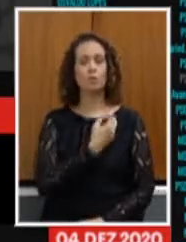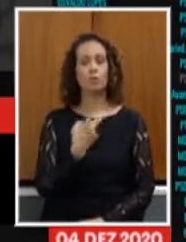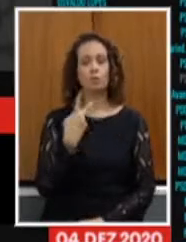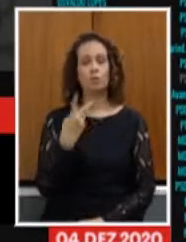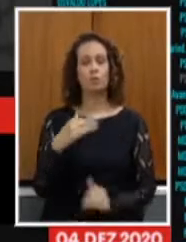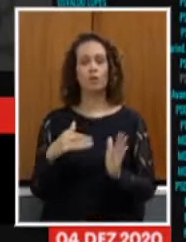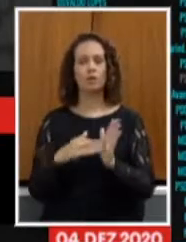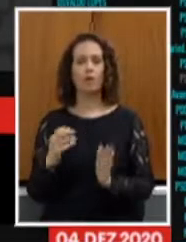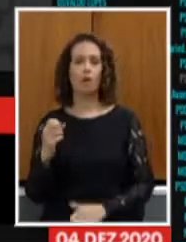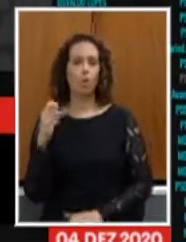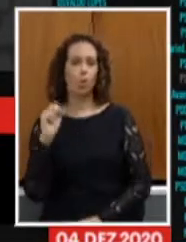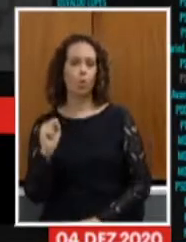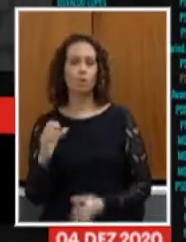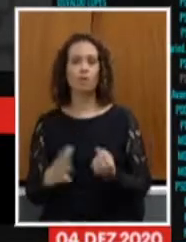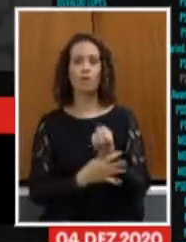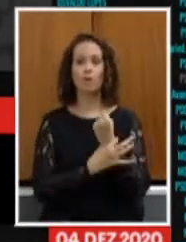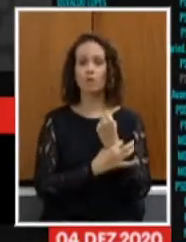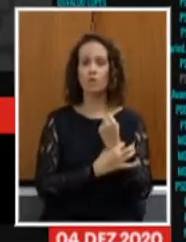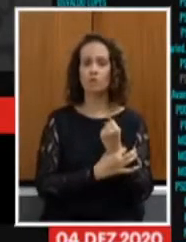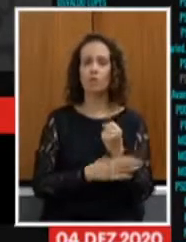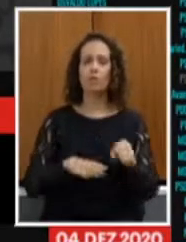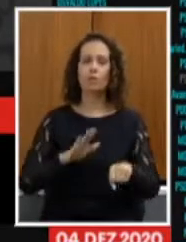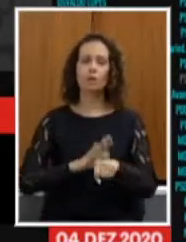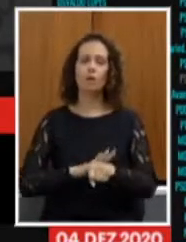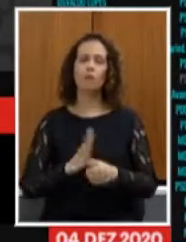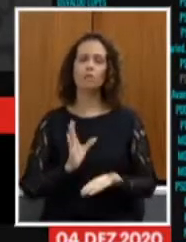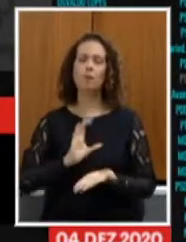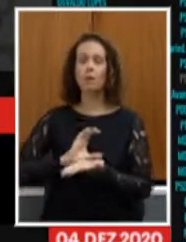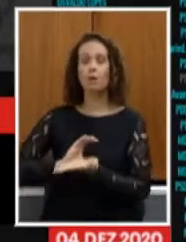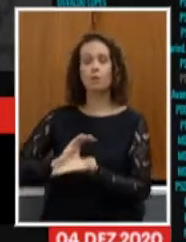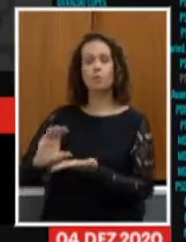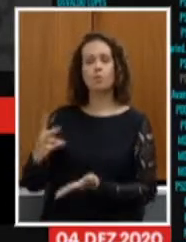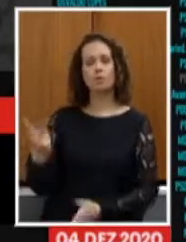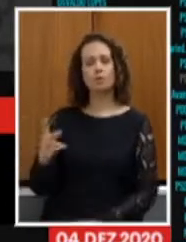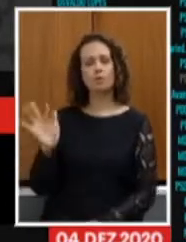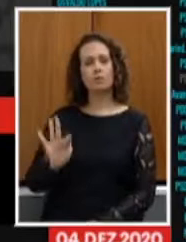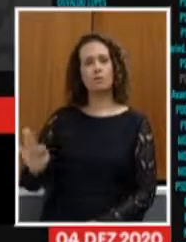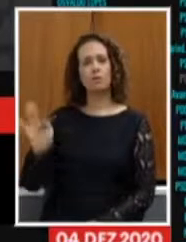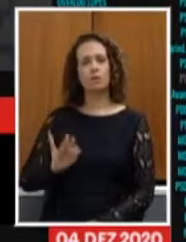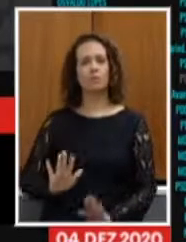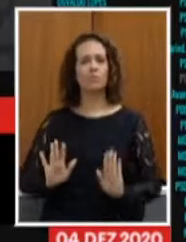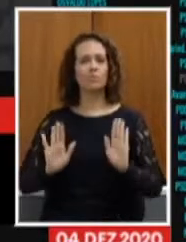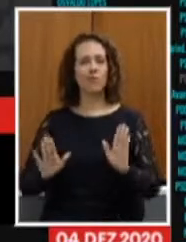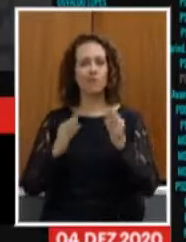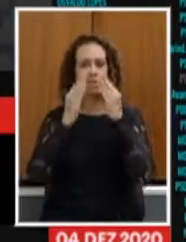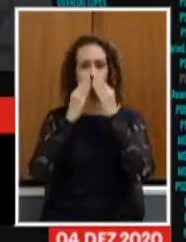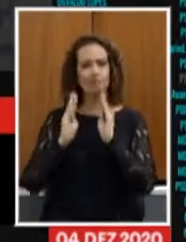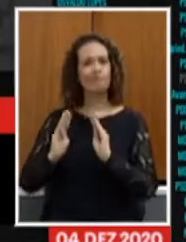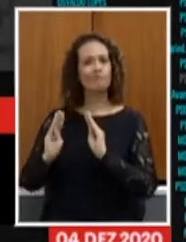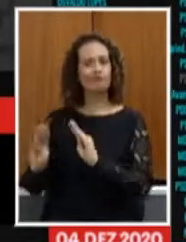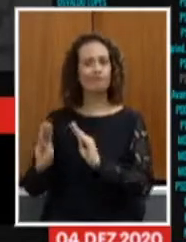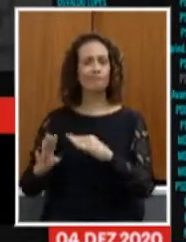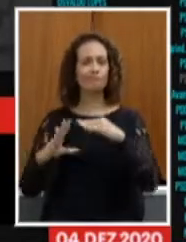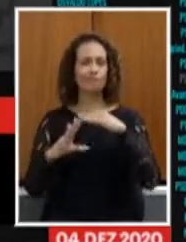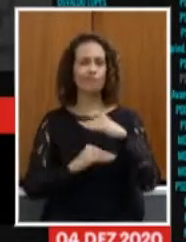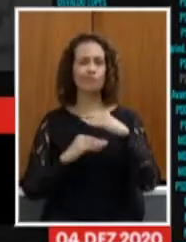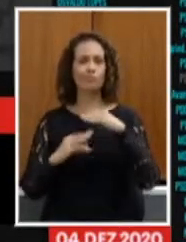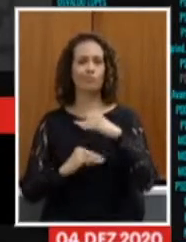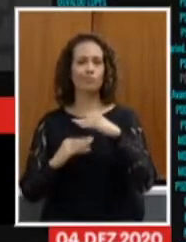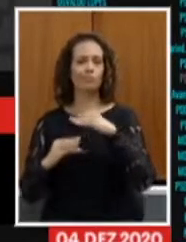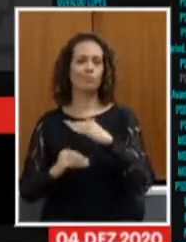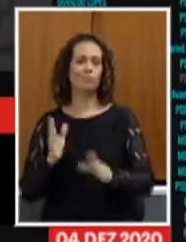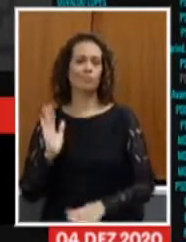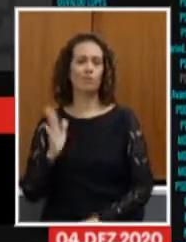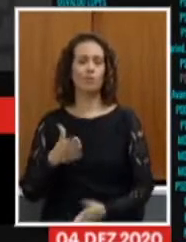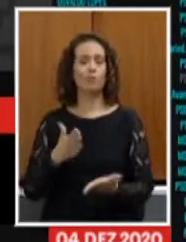visam garantir mais recursos para a Unimontes e o UEMG, mas até agora estão sendo rejeitadas essas emendas. A que foi